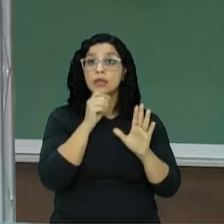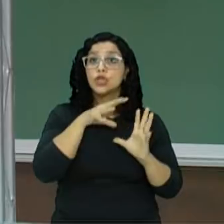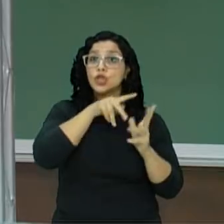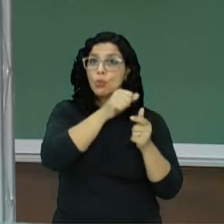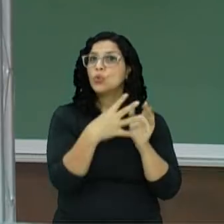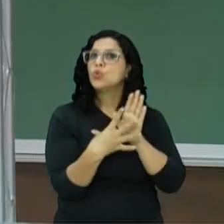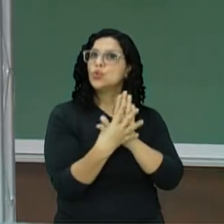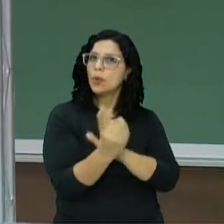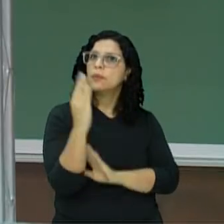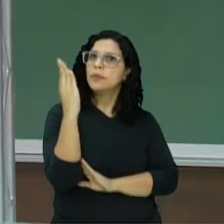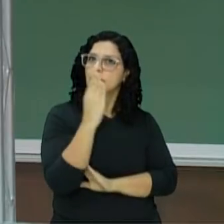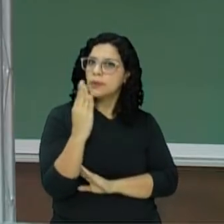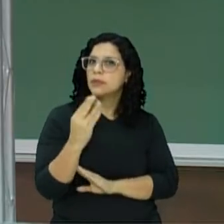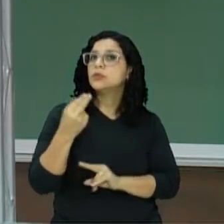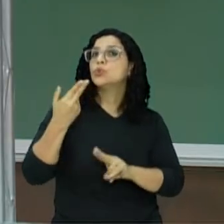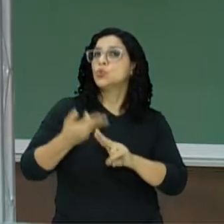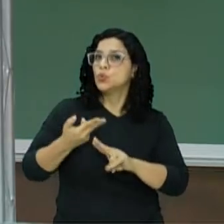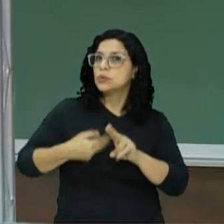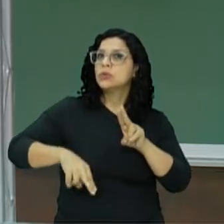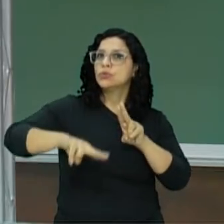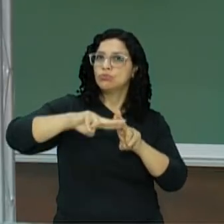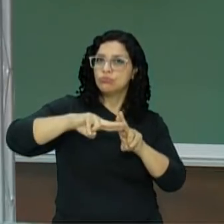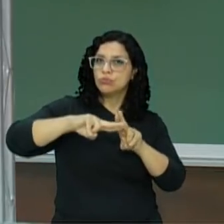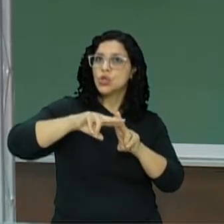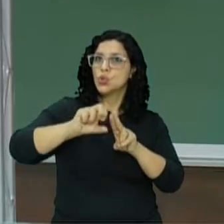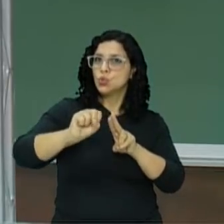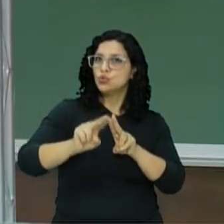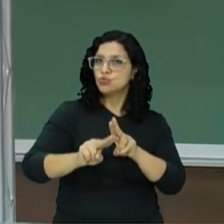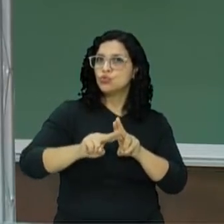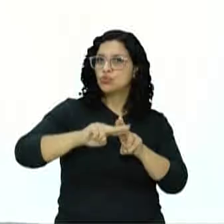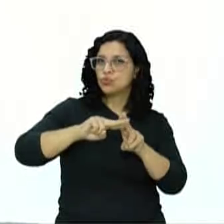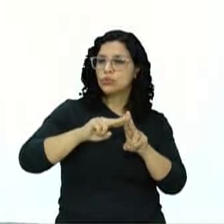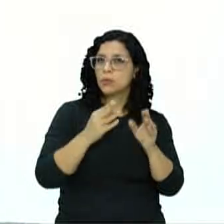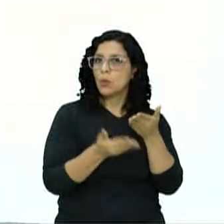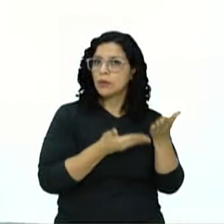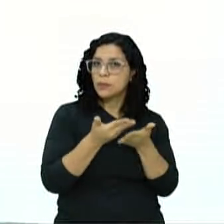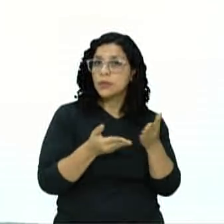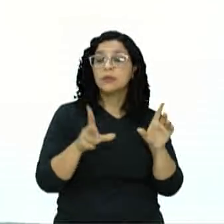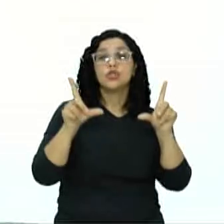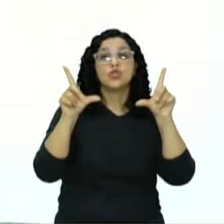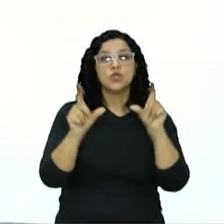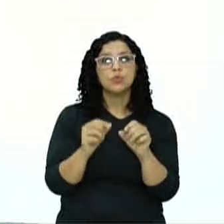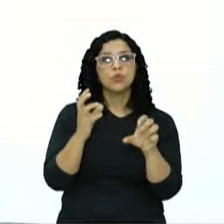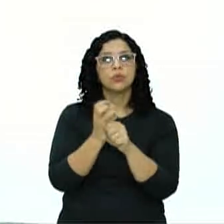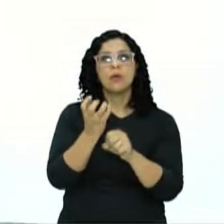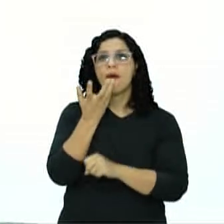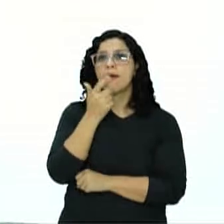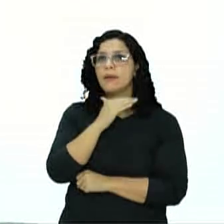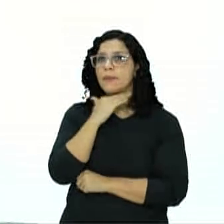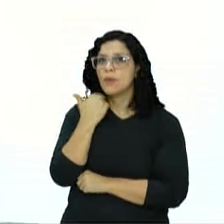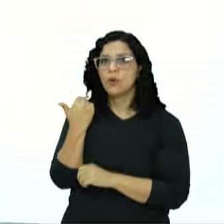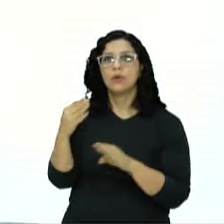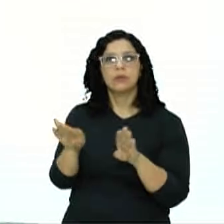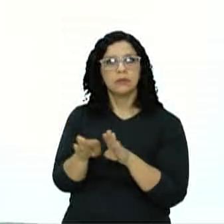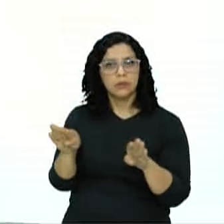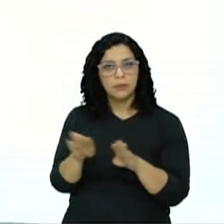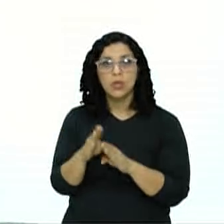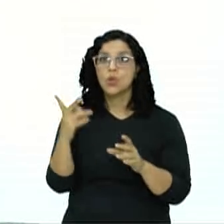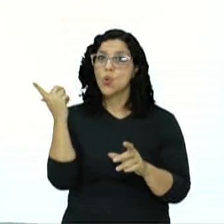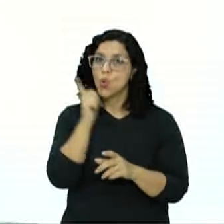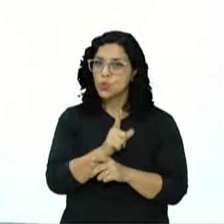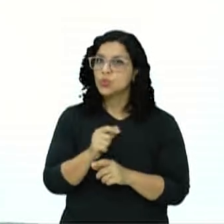hoje, usando o SUS para esse tratamento. Ainda a redução da mortalidade infantil, que alcançou